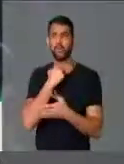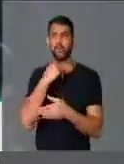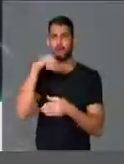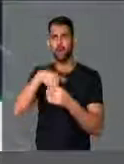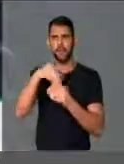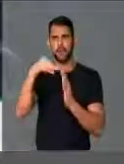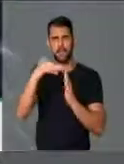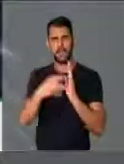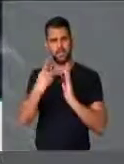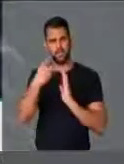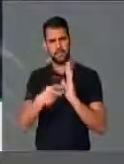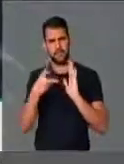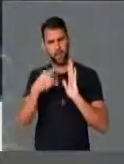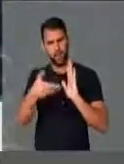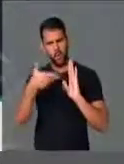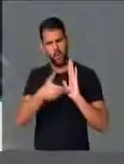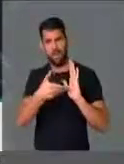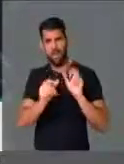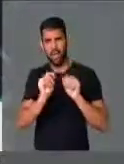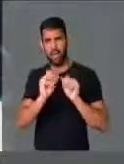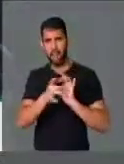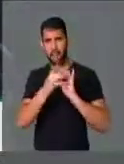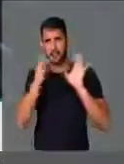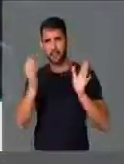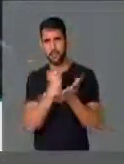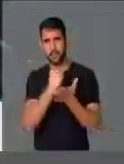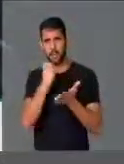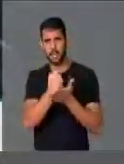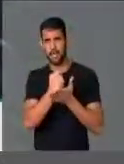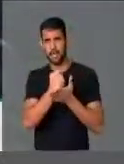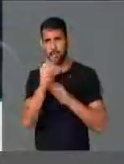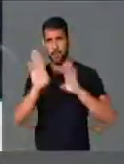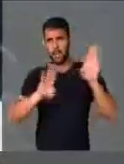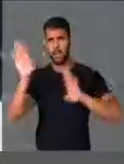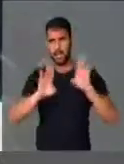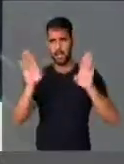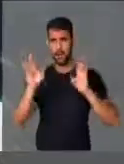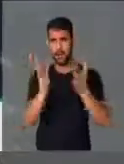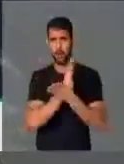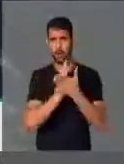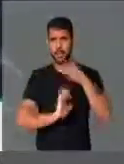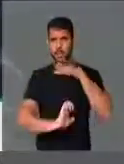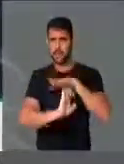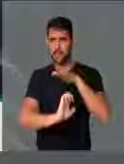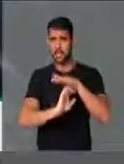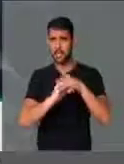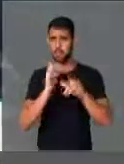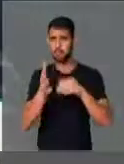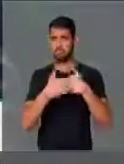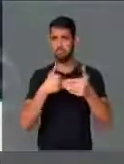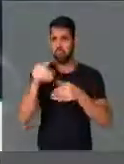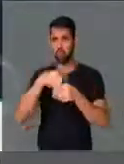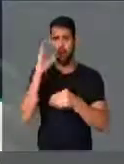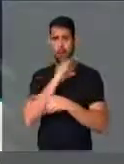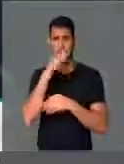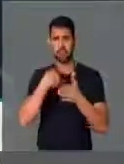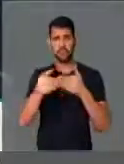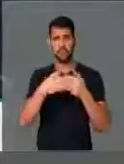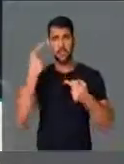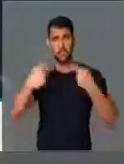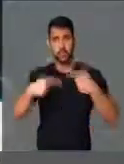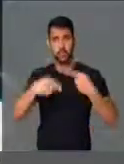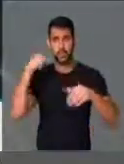medida provisória como essa, que é a renovação de contratos e concessões, desse jeito, numa canetada, sem